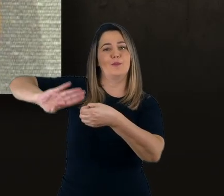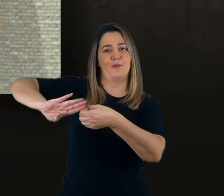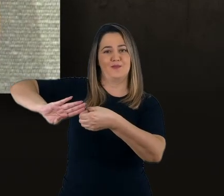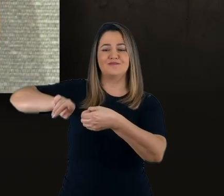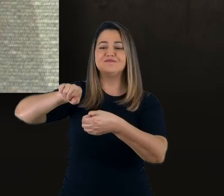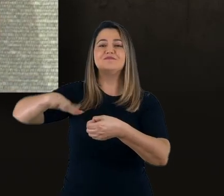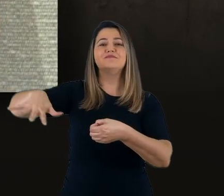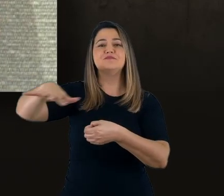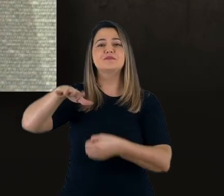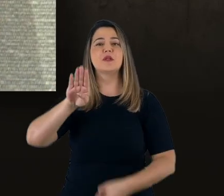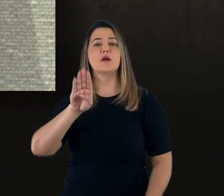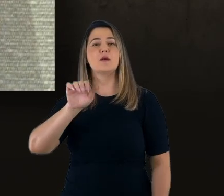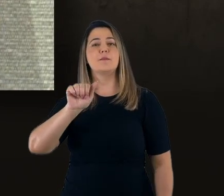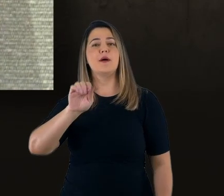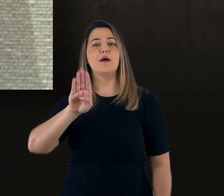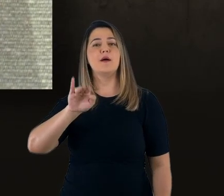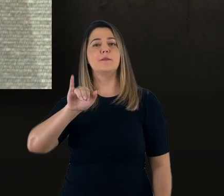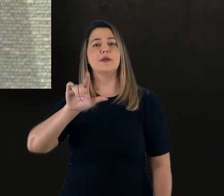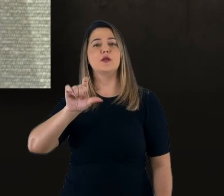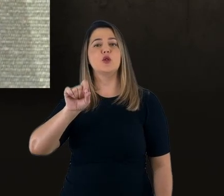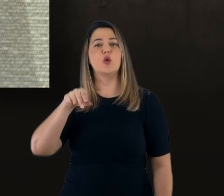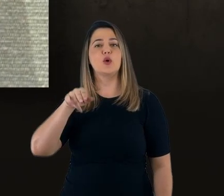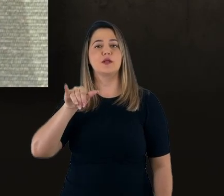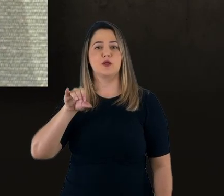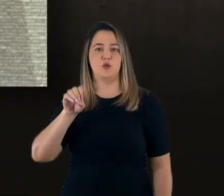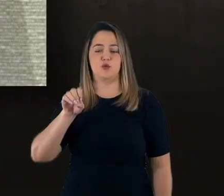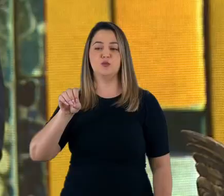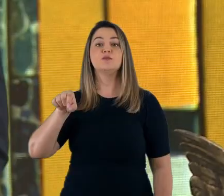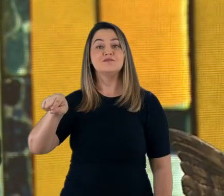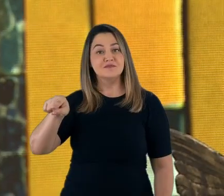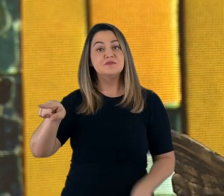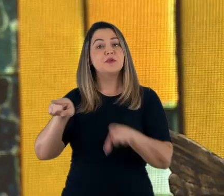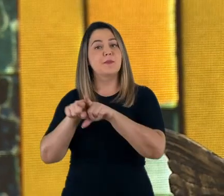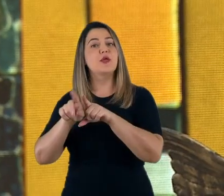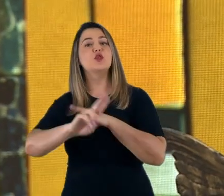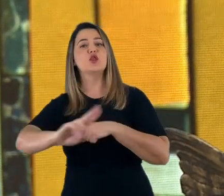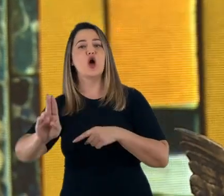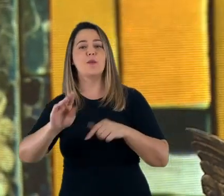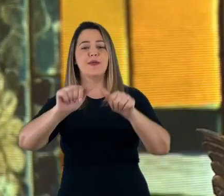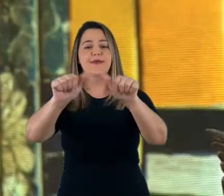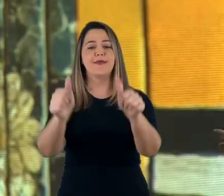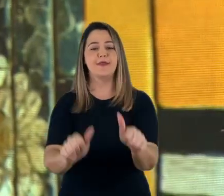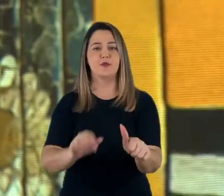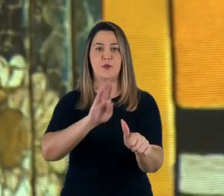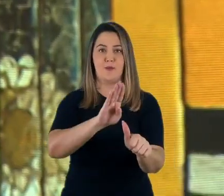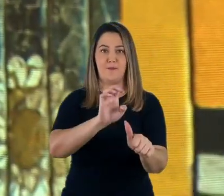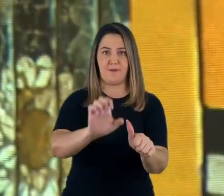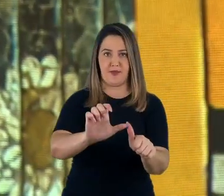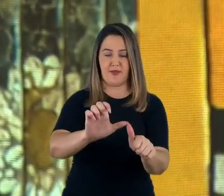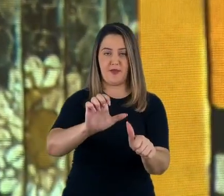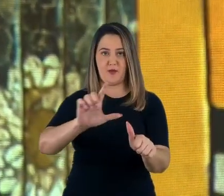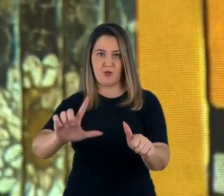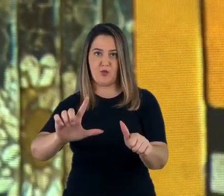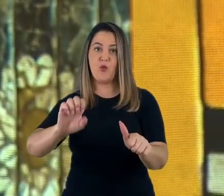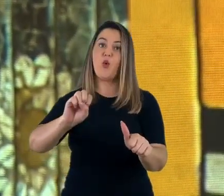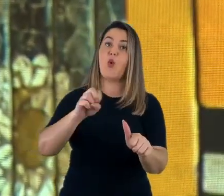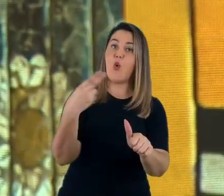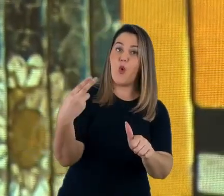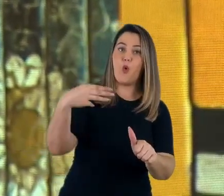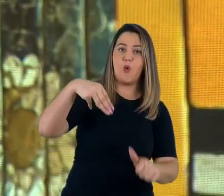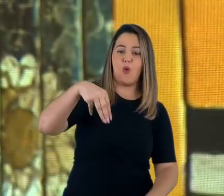babilônicos. Ele também é conhecido como deus Marduk. Aqui nesta imagem você pode ver um desenho de